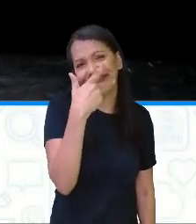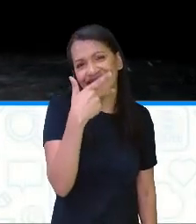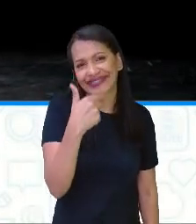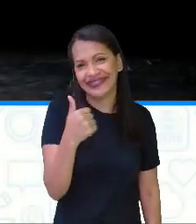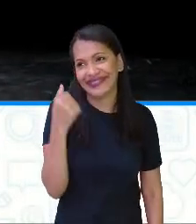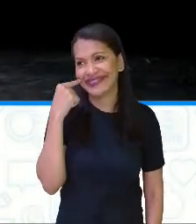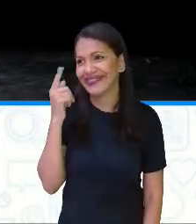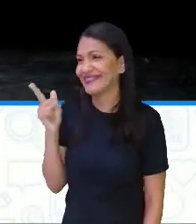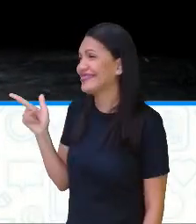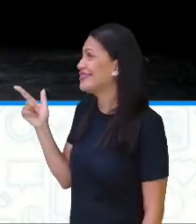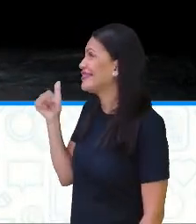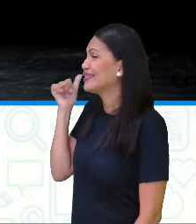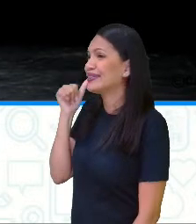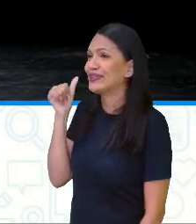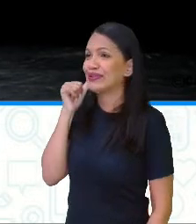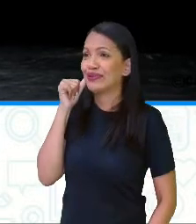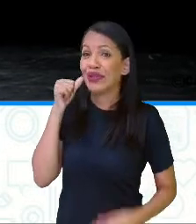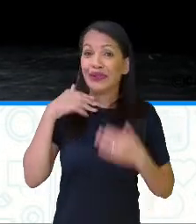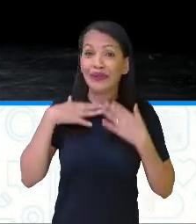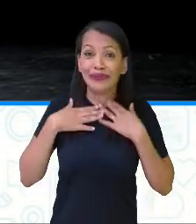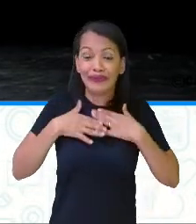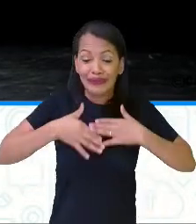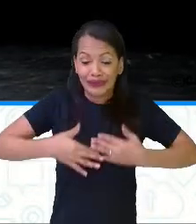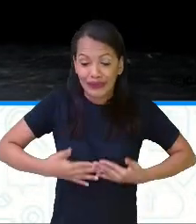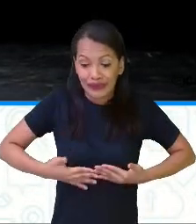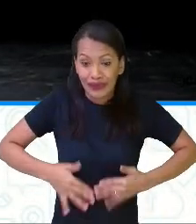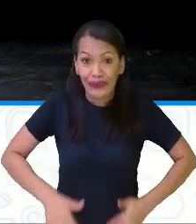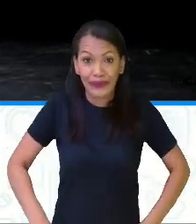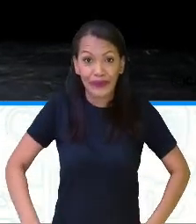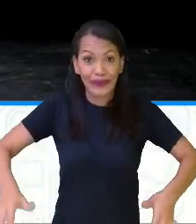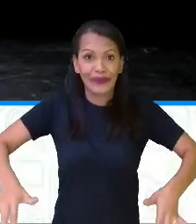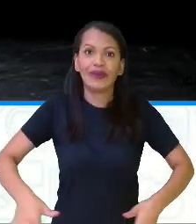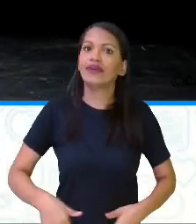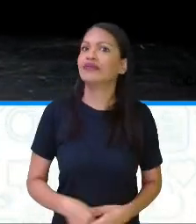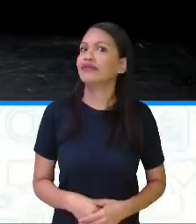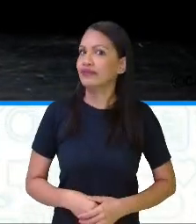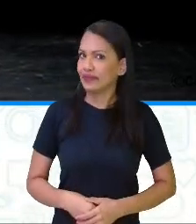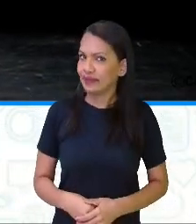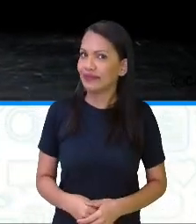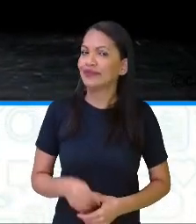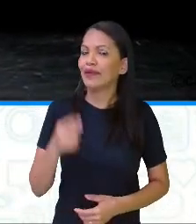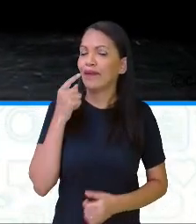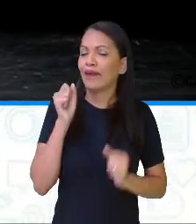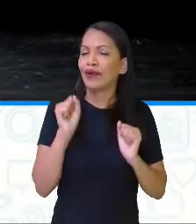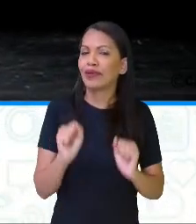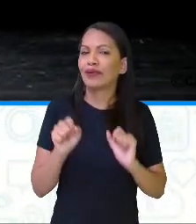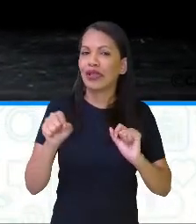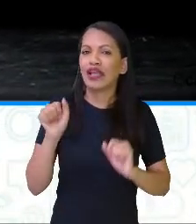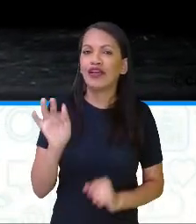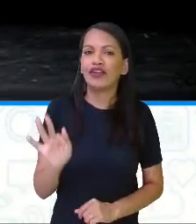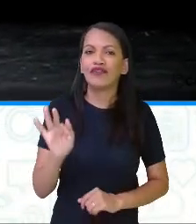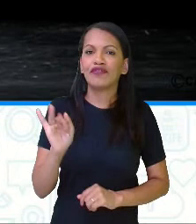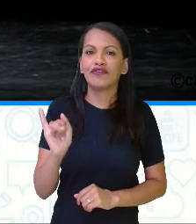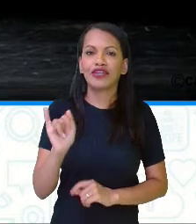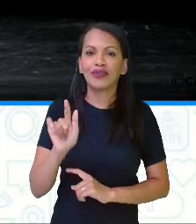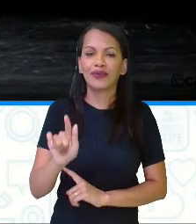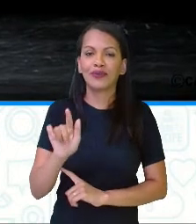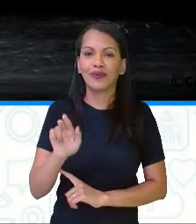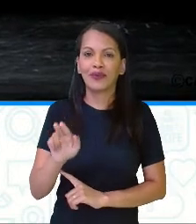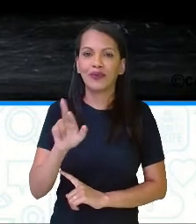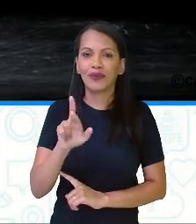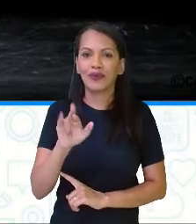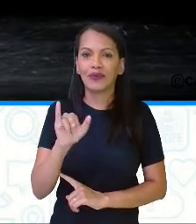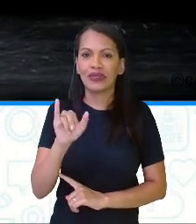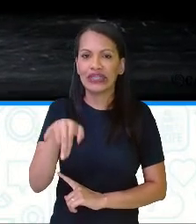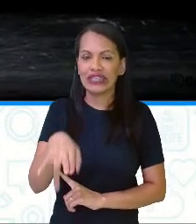trouxe essa moça porque ela tá vestida de uma forma belíssima para a gente poder falar do figurino. O figurino